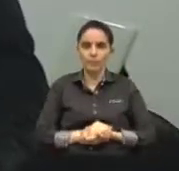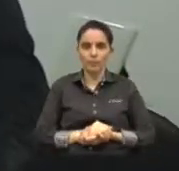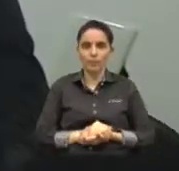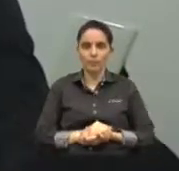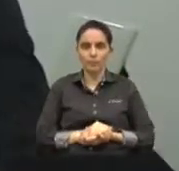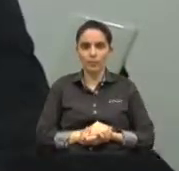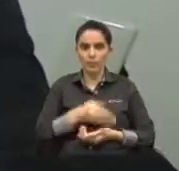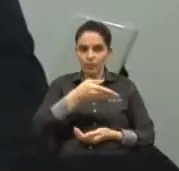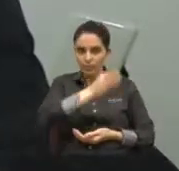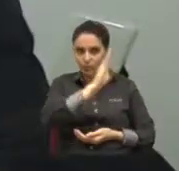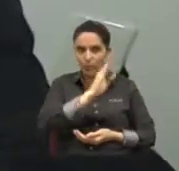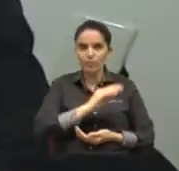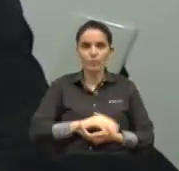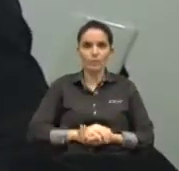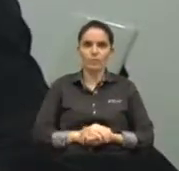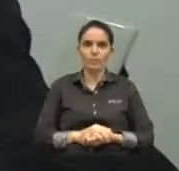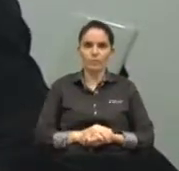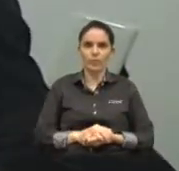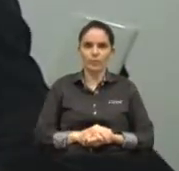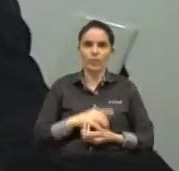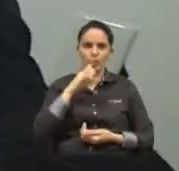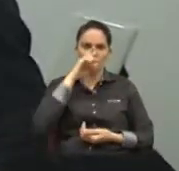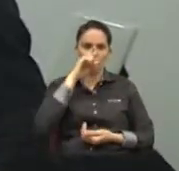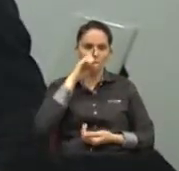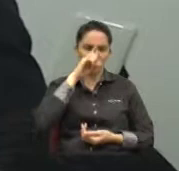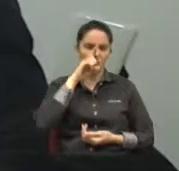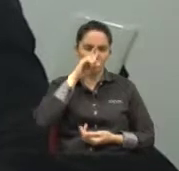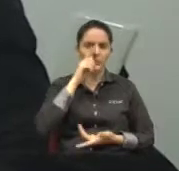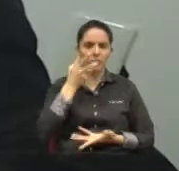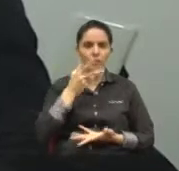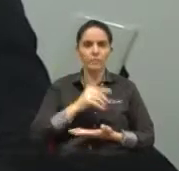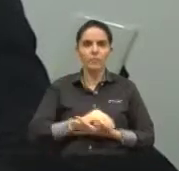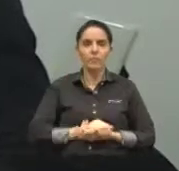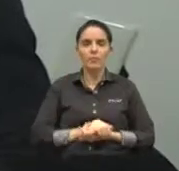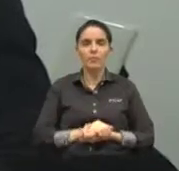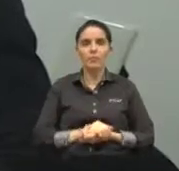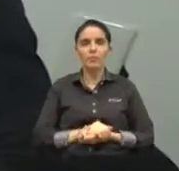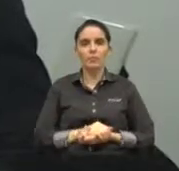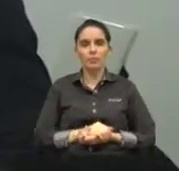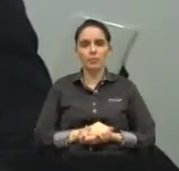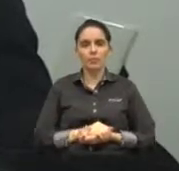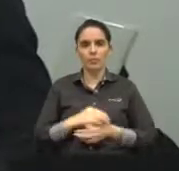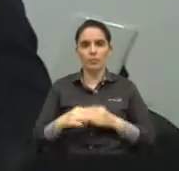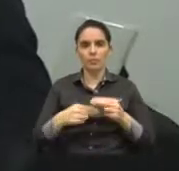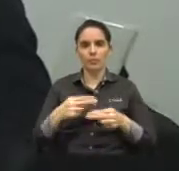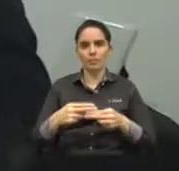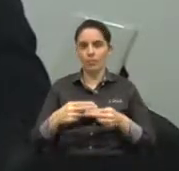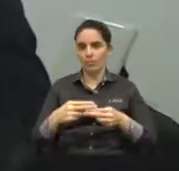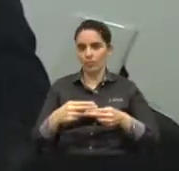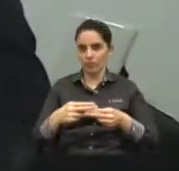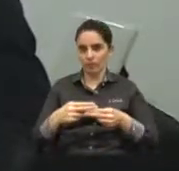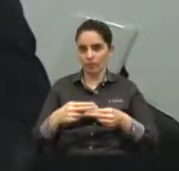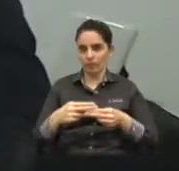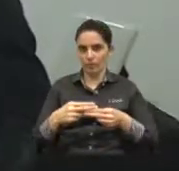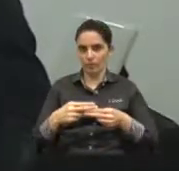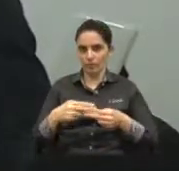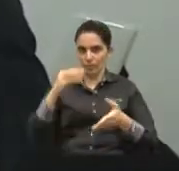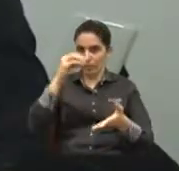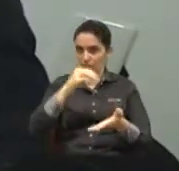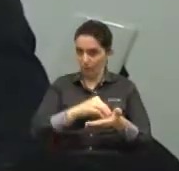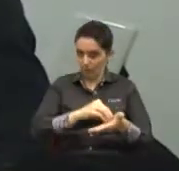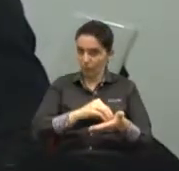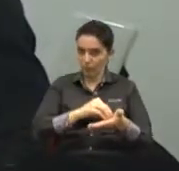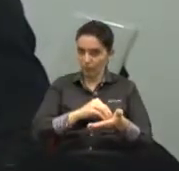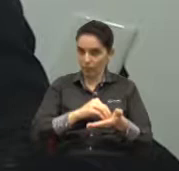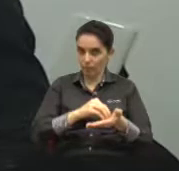que vão para o fórum e poder participar de audiência através dos juízes. Então, fica aqui registrado nossa